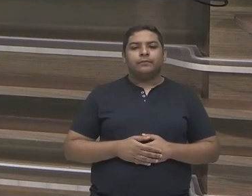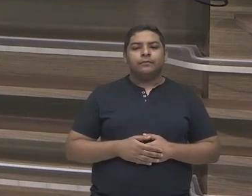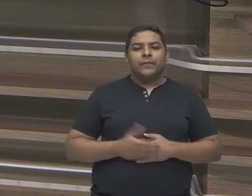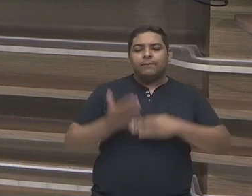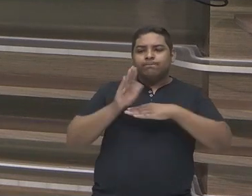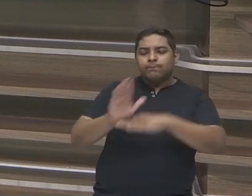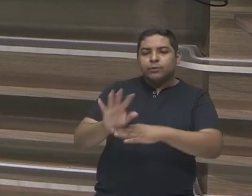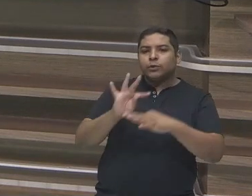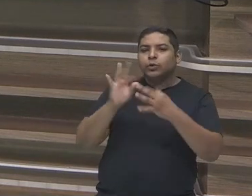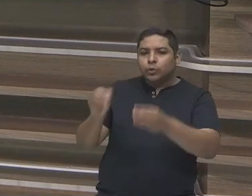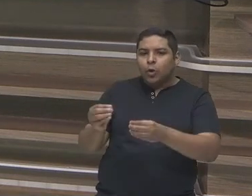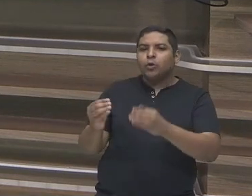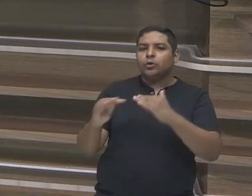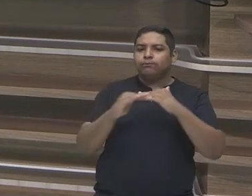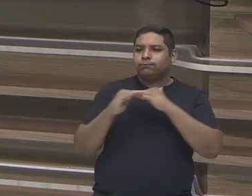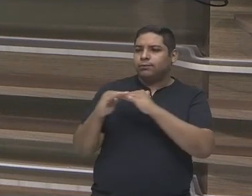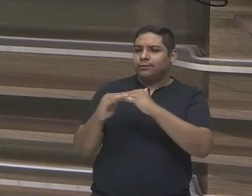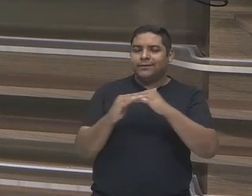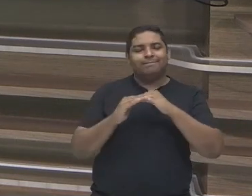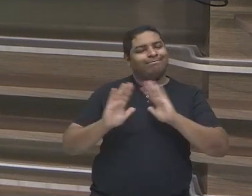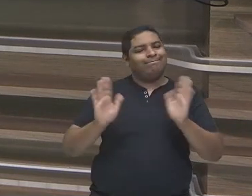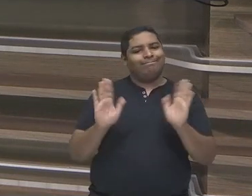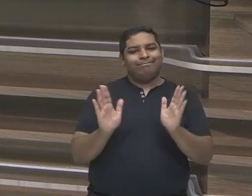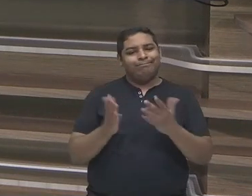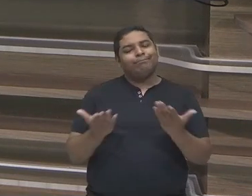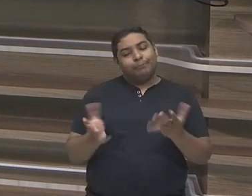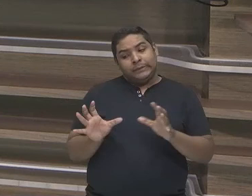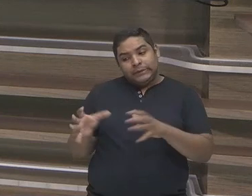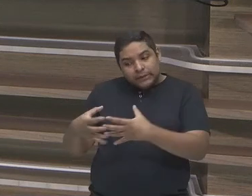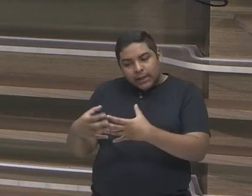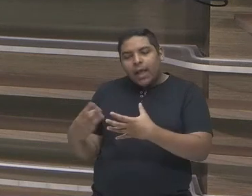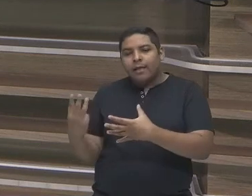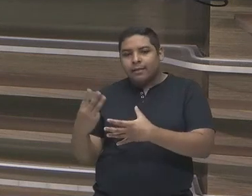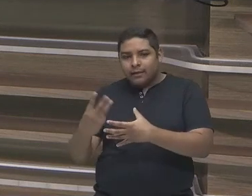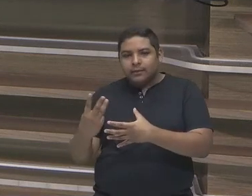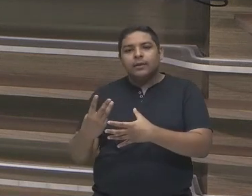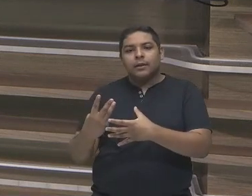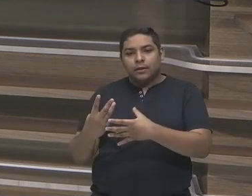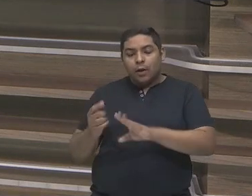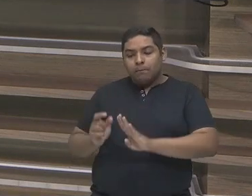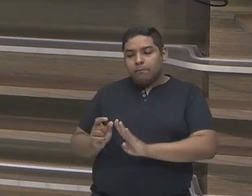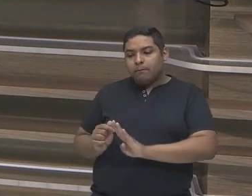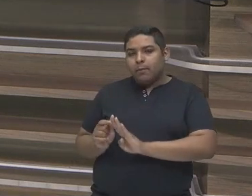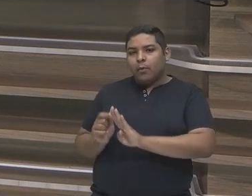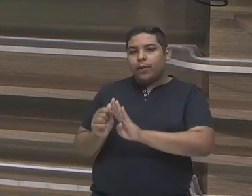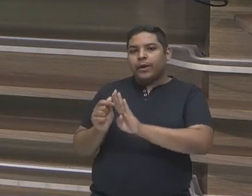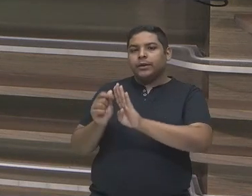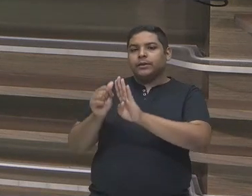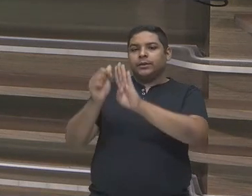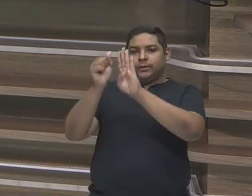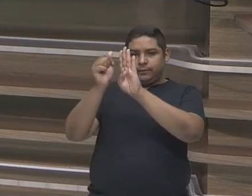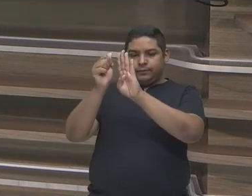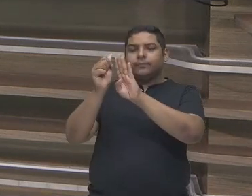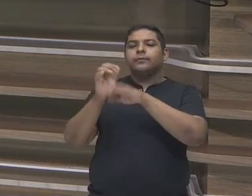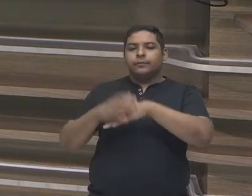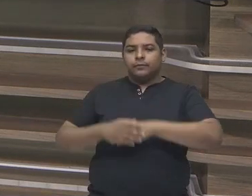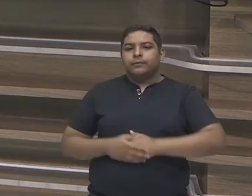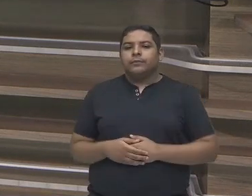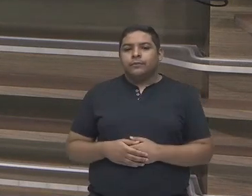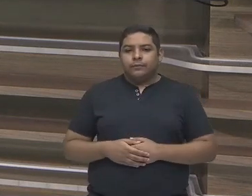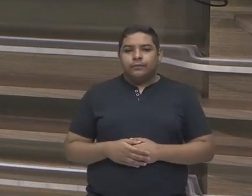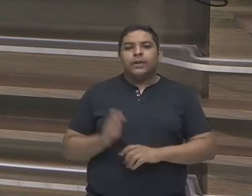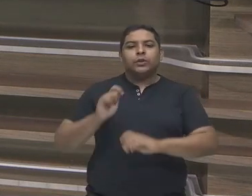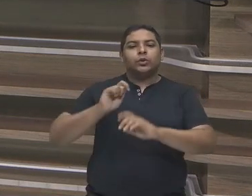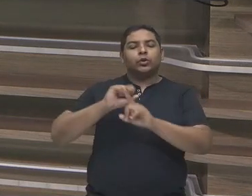forma? Não. Vocês sabem ali que dentro do terceiro estado, apenas a burguesia é que vai ascender econômica